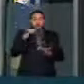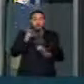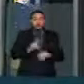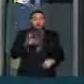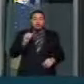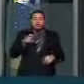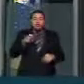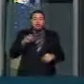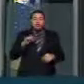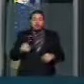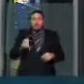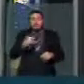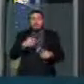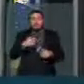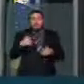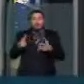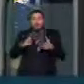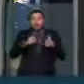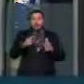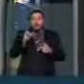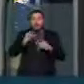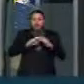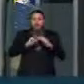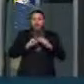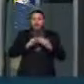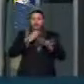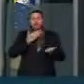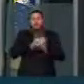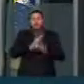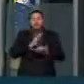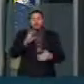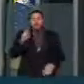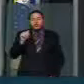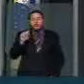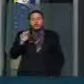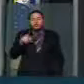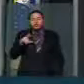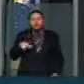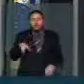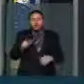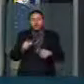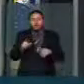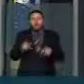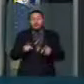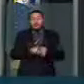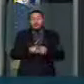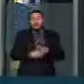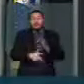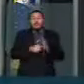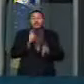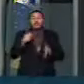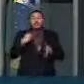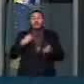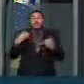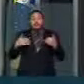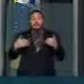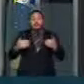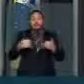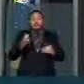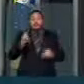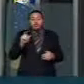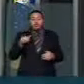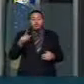pelo Vaticano. Além desses requisitos, antes de ser escolhido ministro do Evangelho, o novo